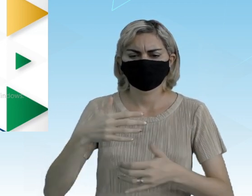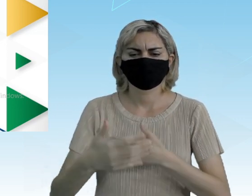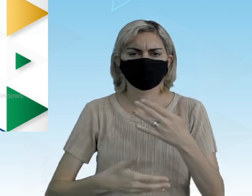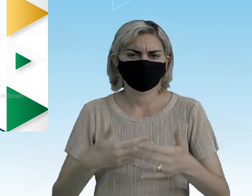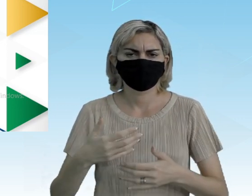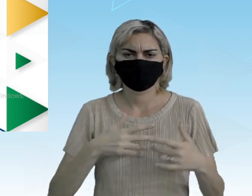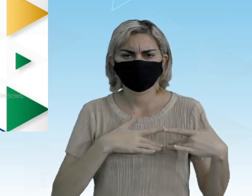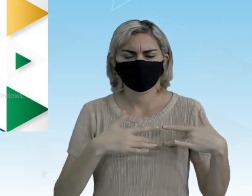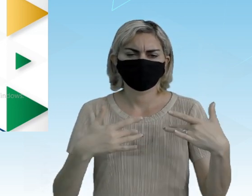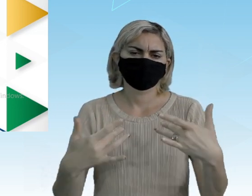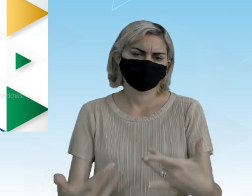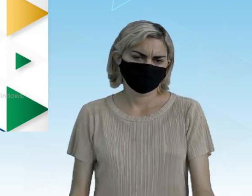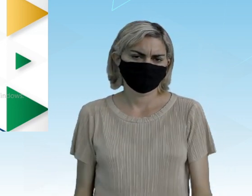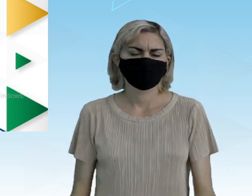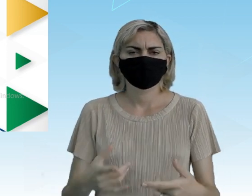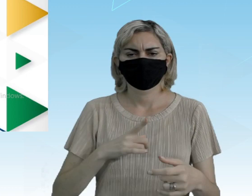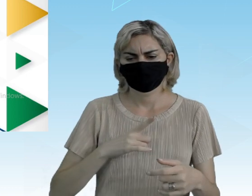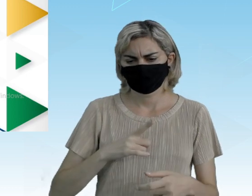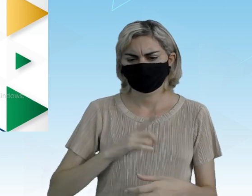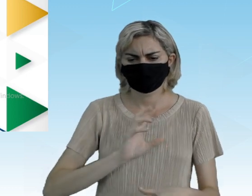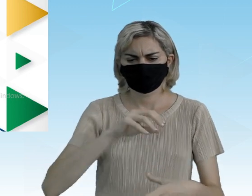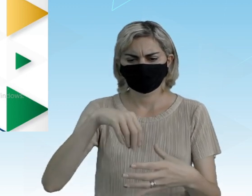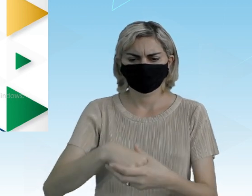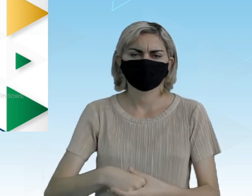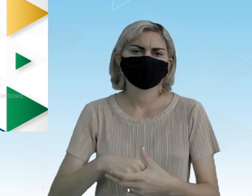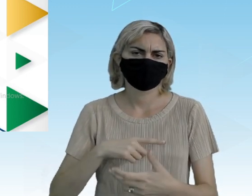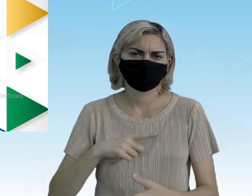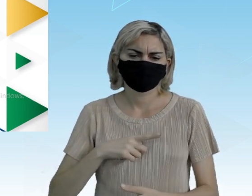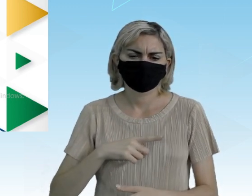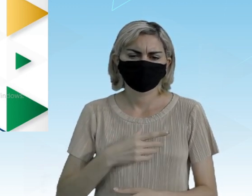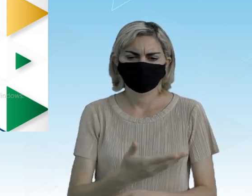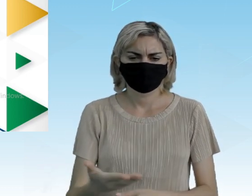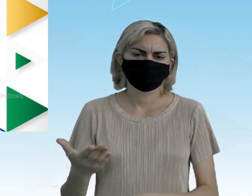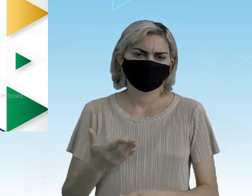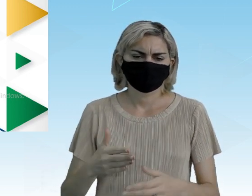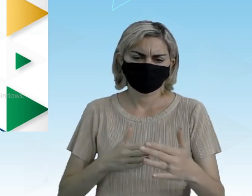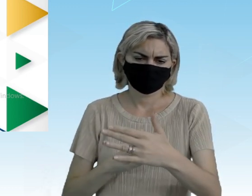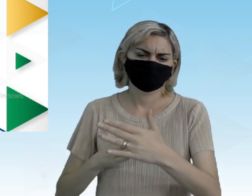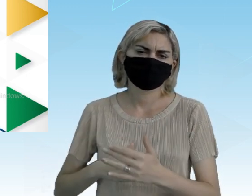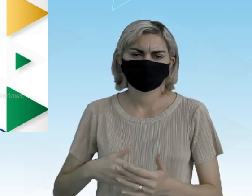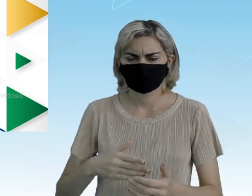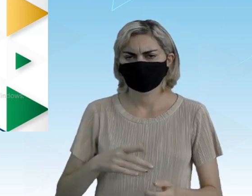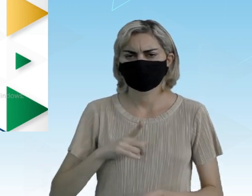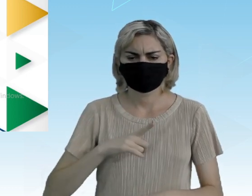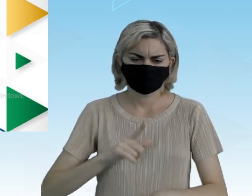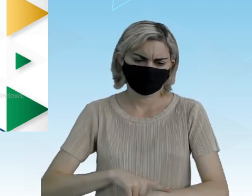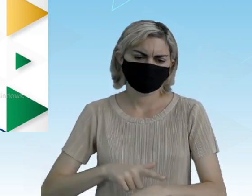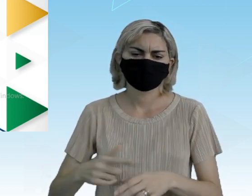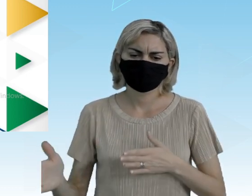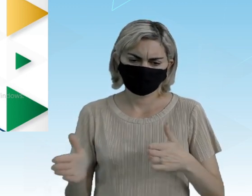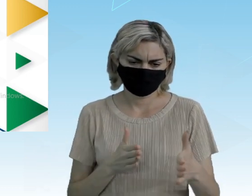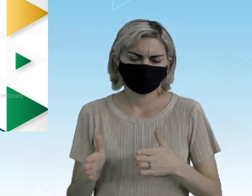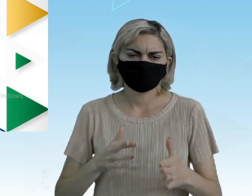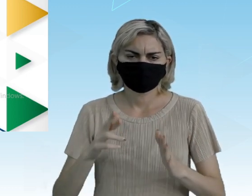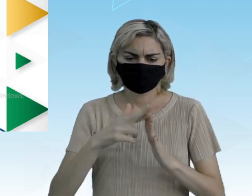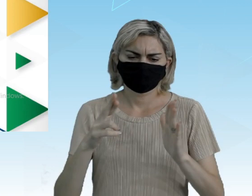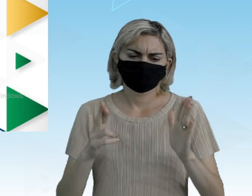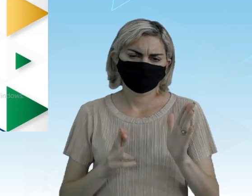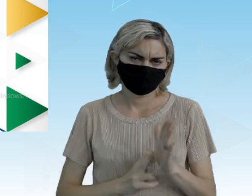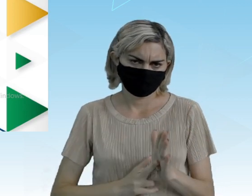ocupação voluntária exercida dentro de certos e determinados limites de tempo e espaço, seguindo